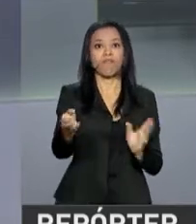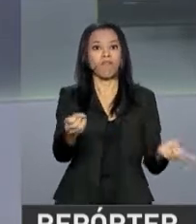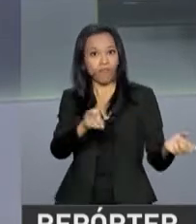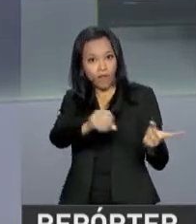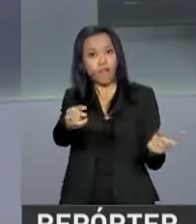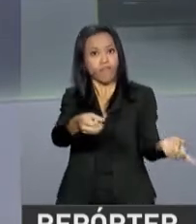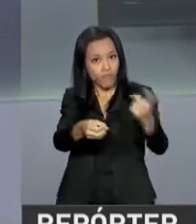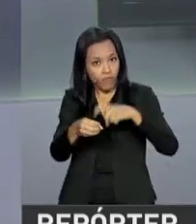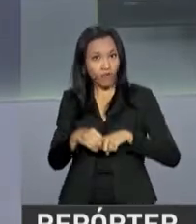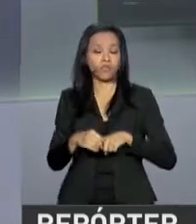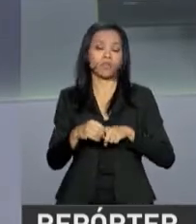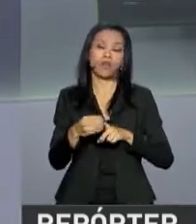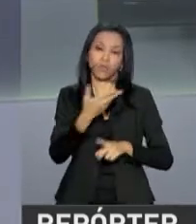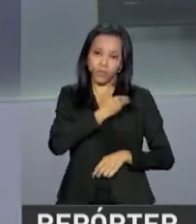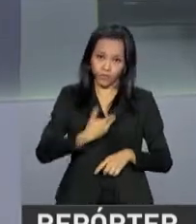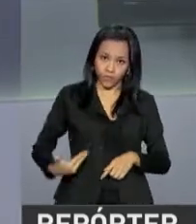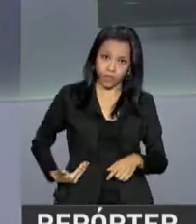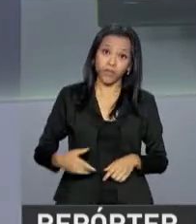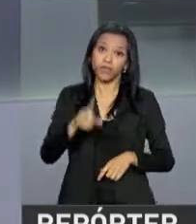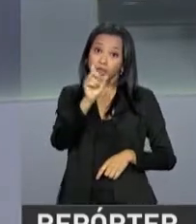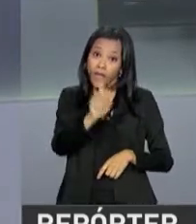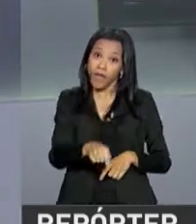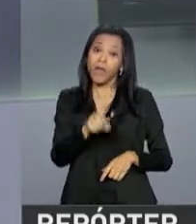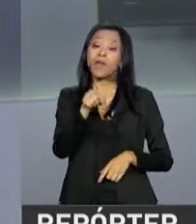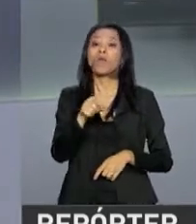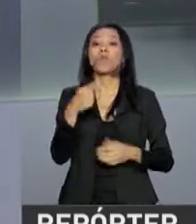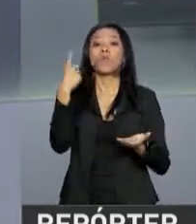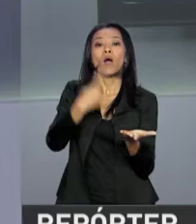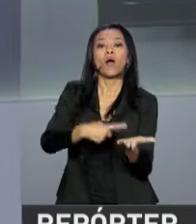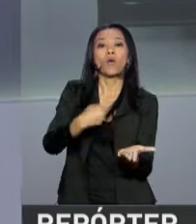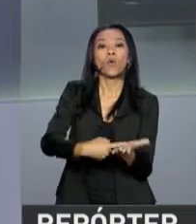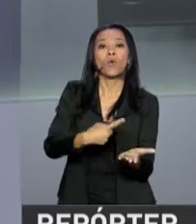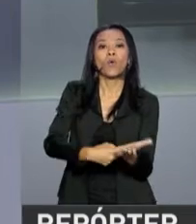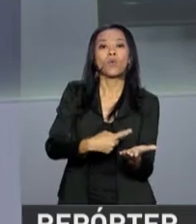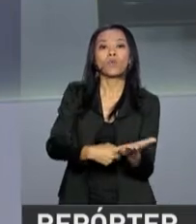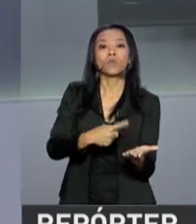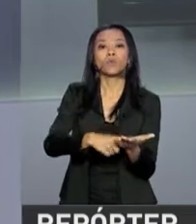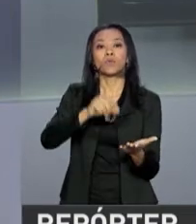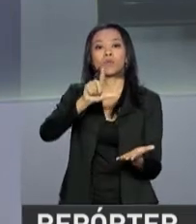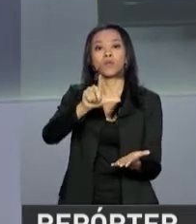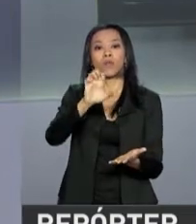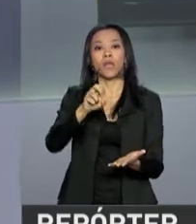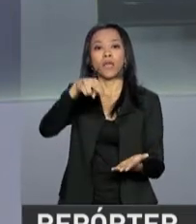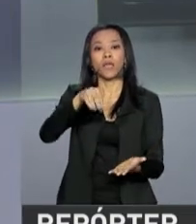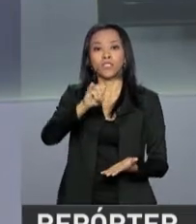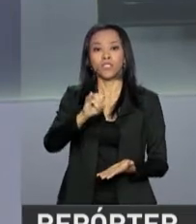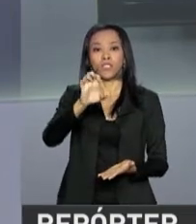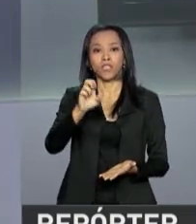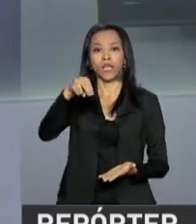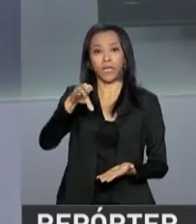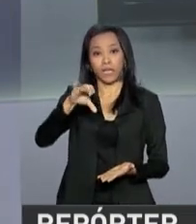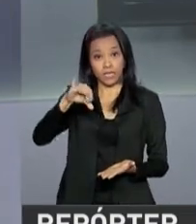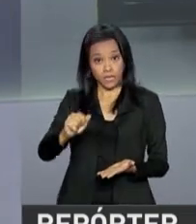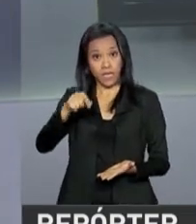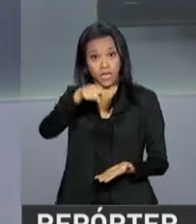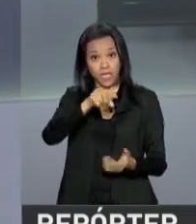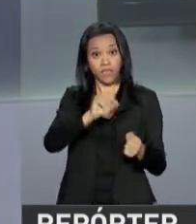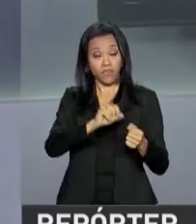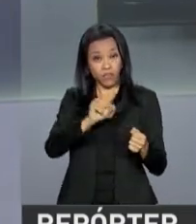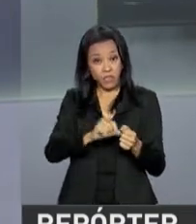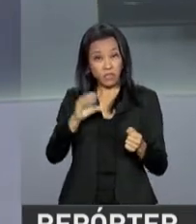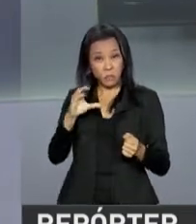cofres públicos é o chamado acordo de leniência assim a pessoa jurídica que praticou o crime contra a administração pública